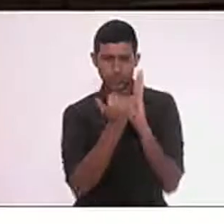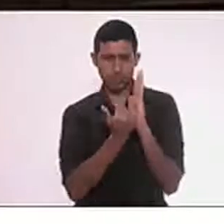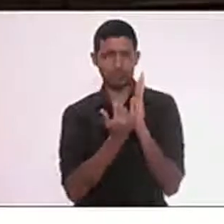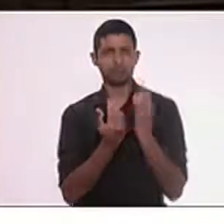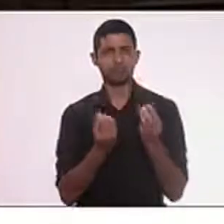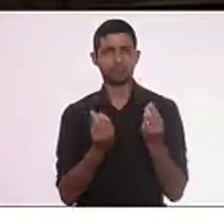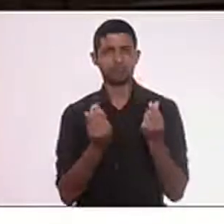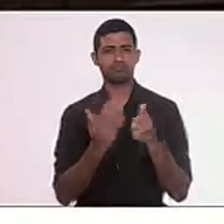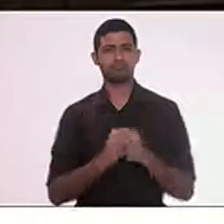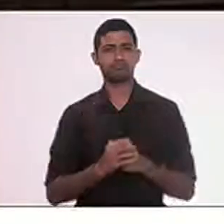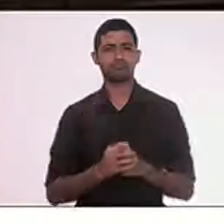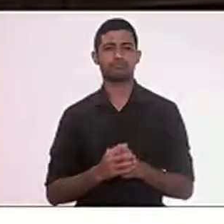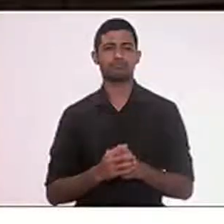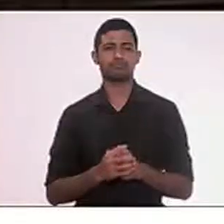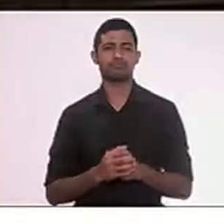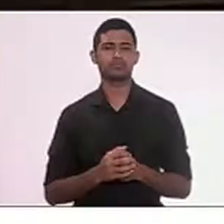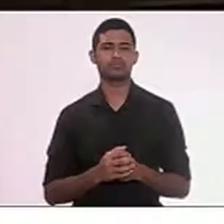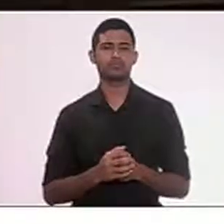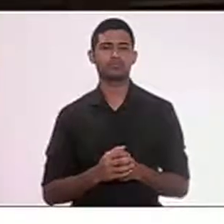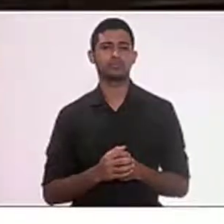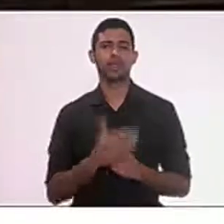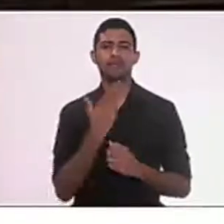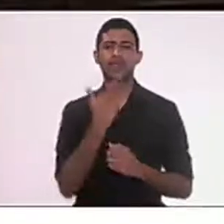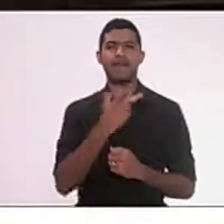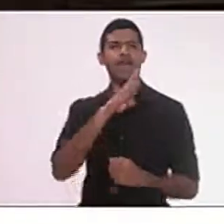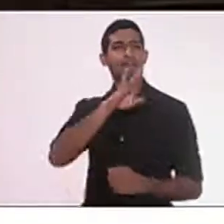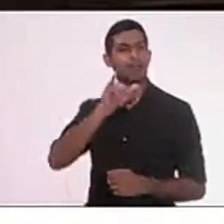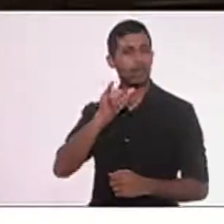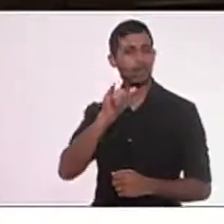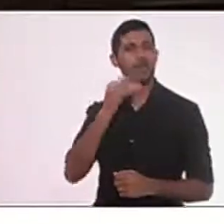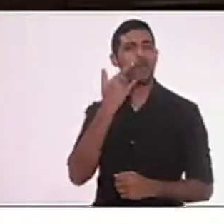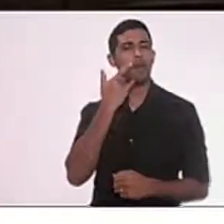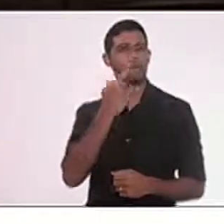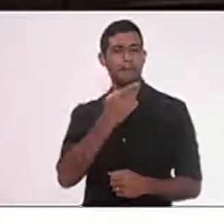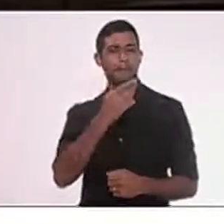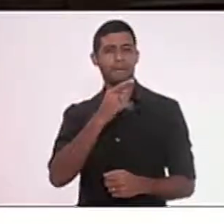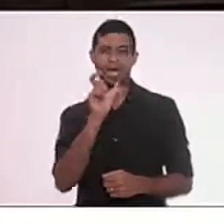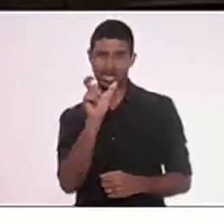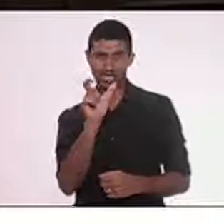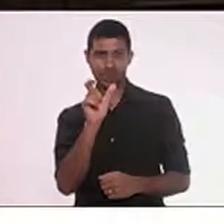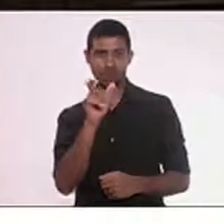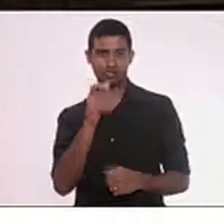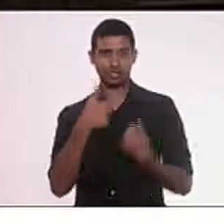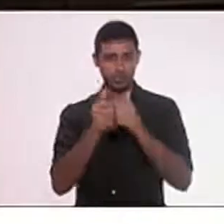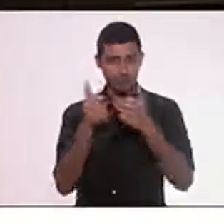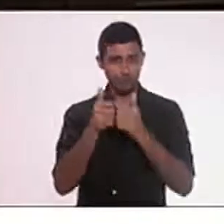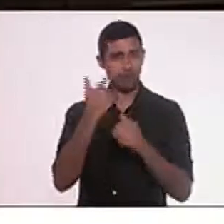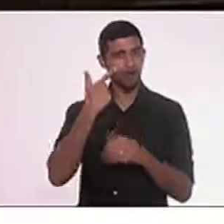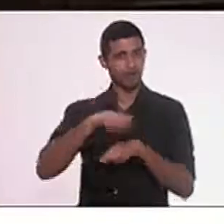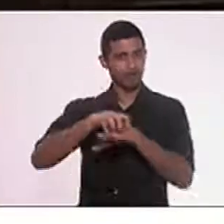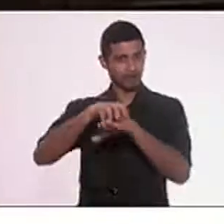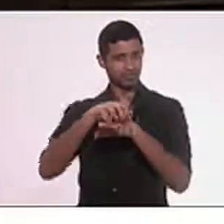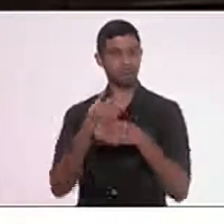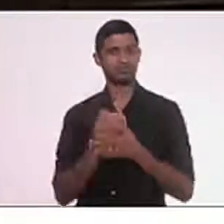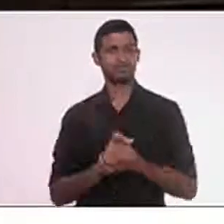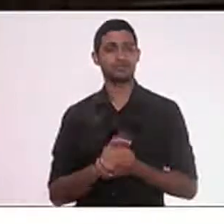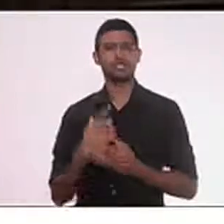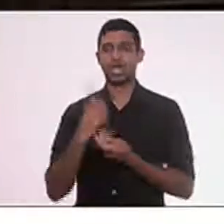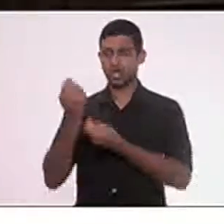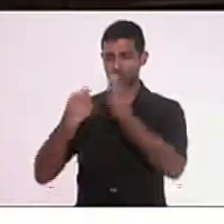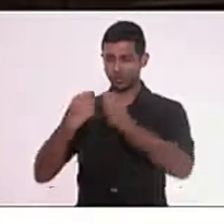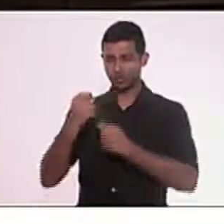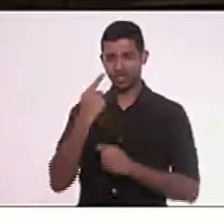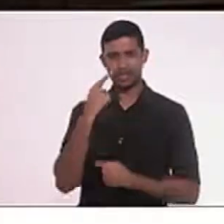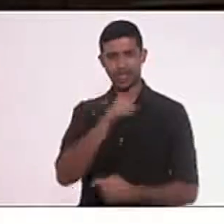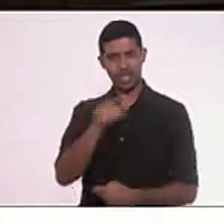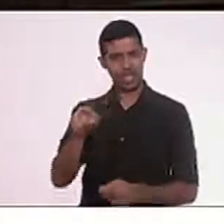decorrentes da aquisição de bilhetes únicos, dos créditos dos bilhetes de transporte, sejam administrados pelas